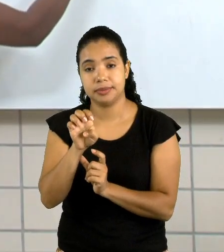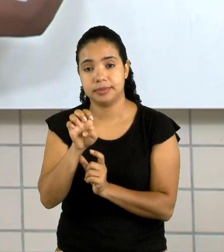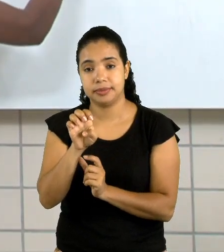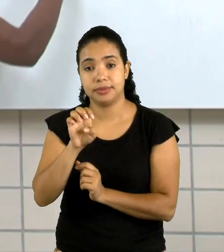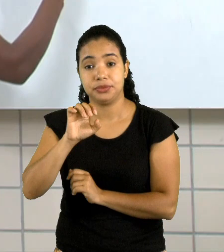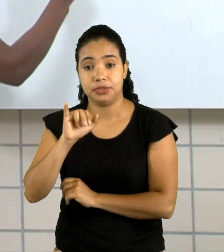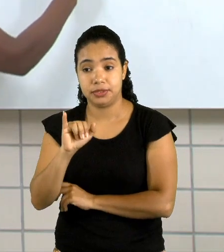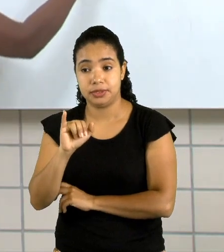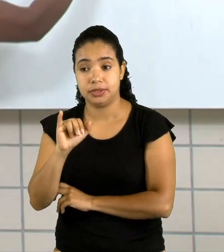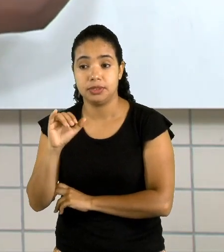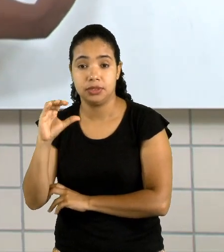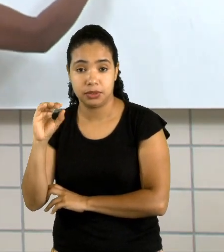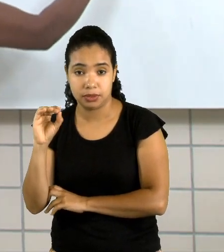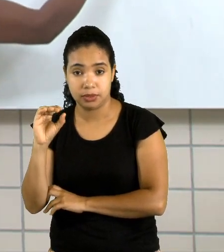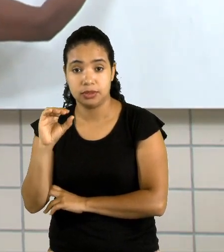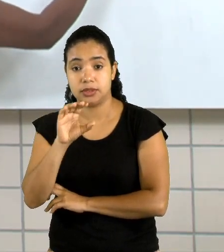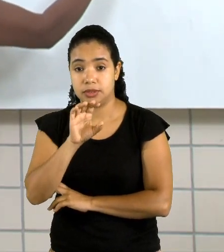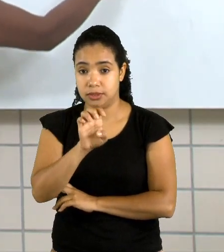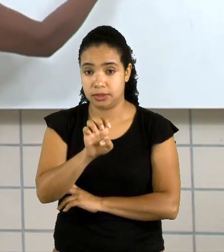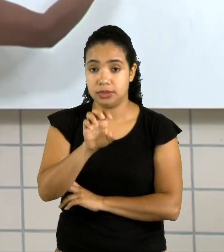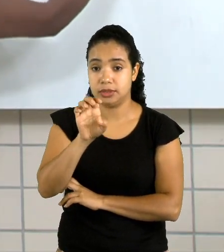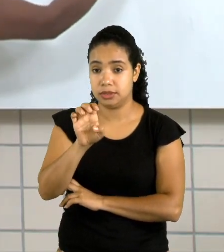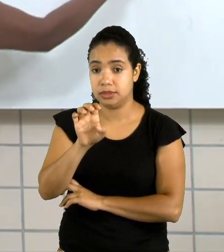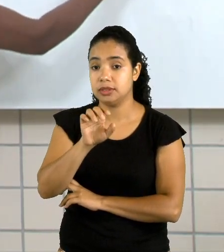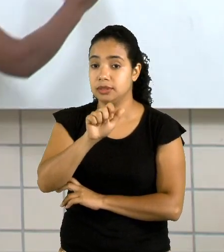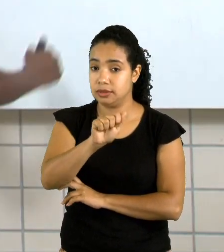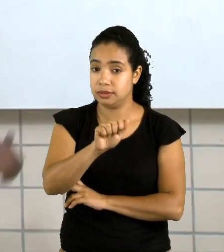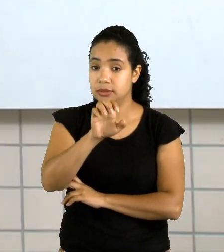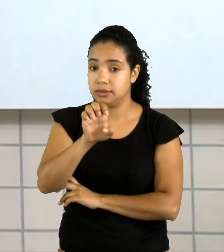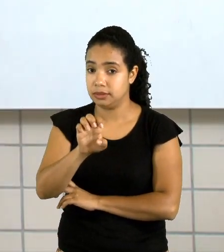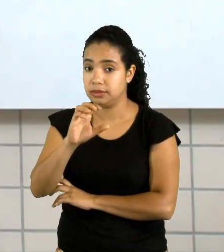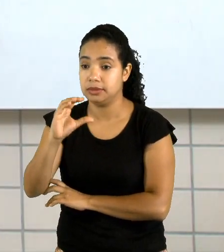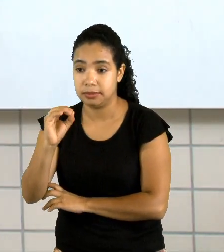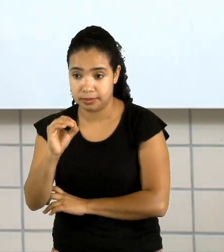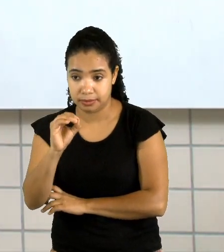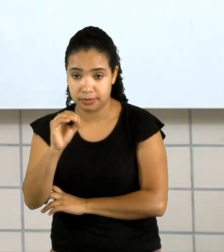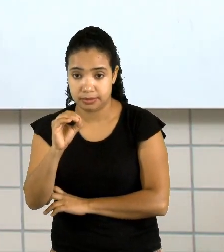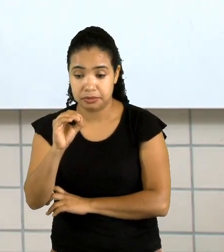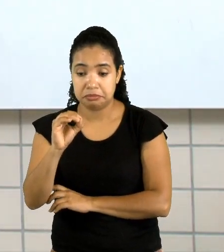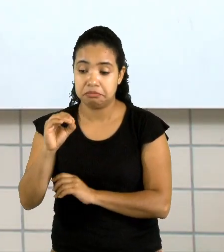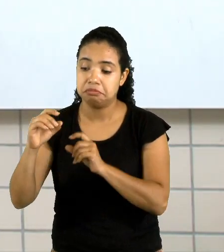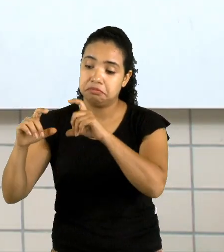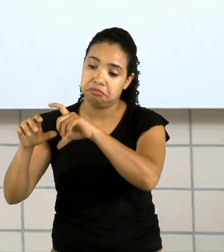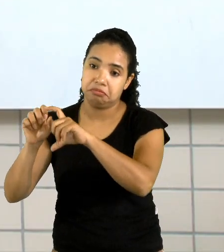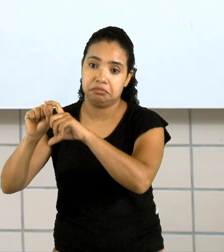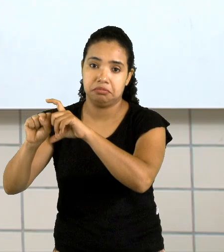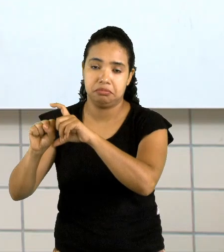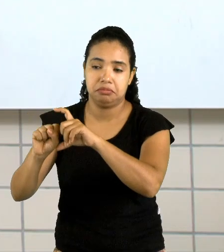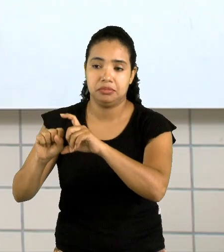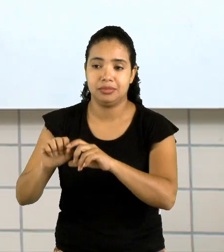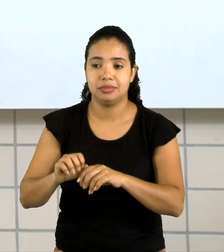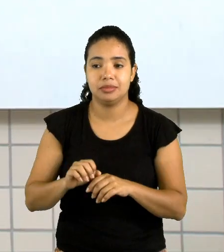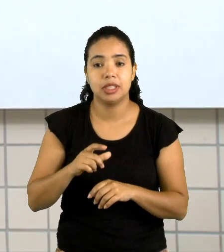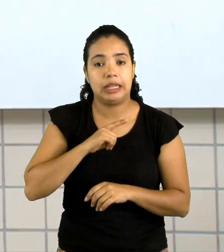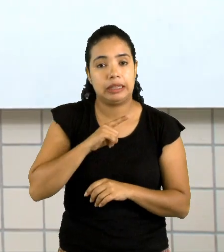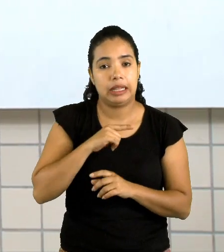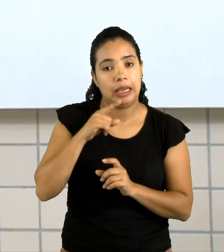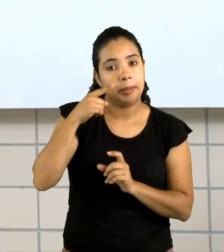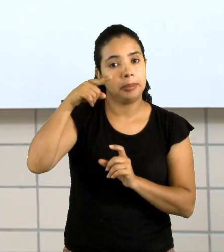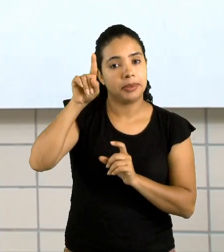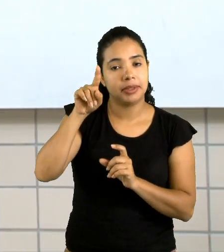E, I, O, seguidos ou não de S, eles recebem